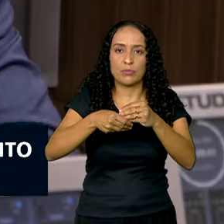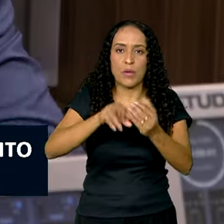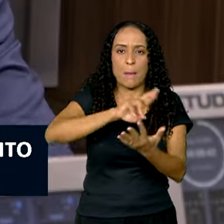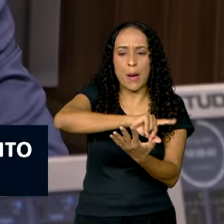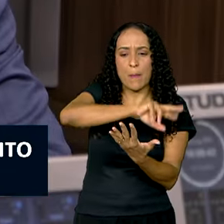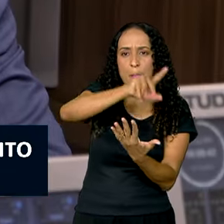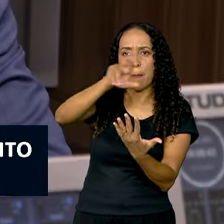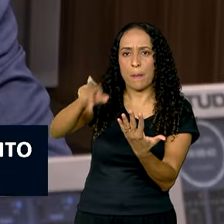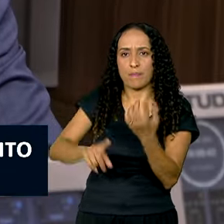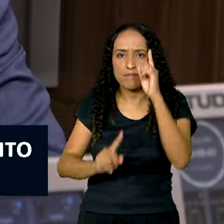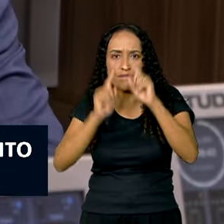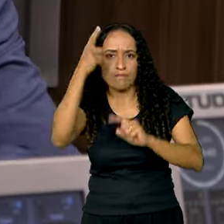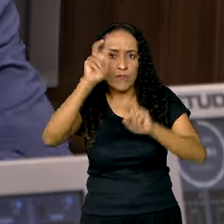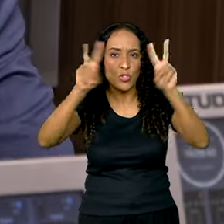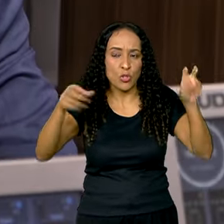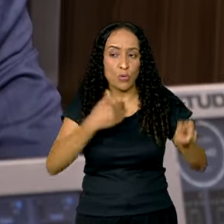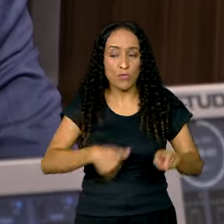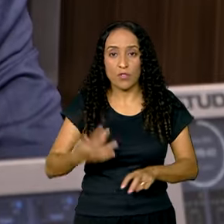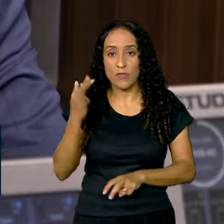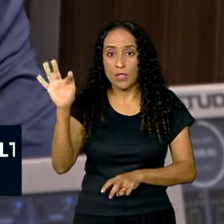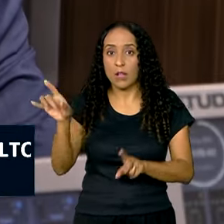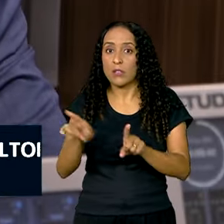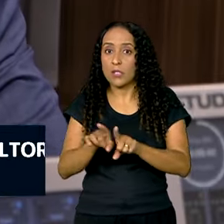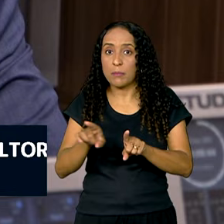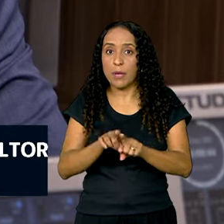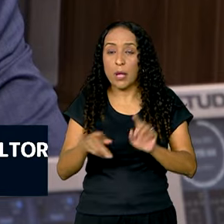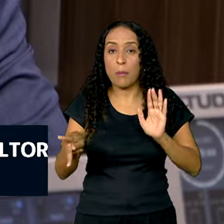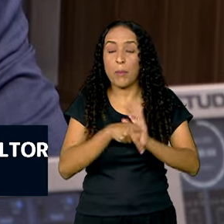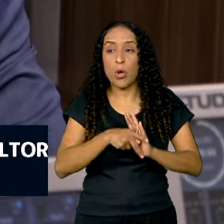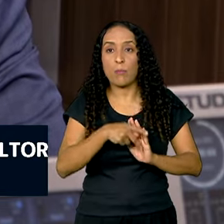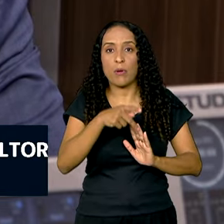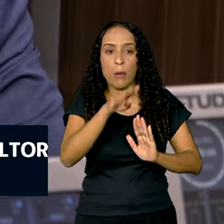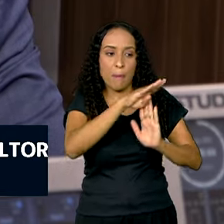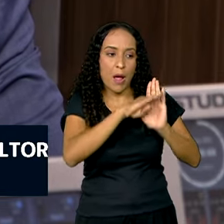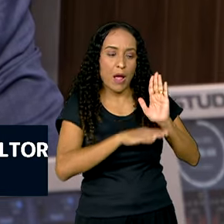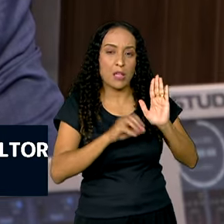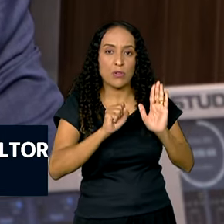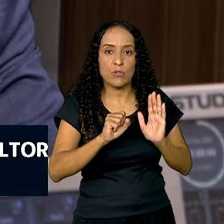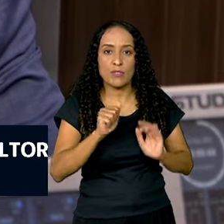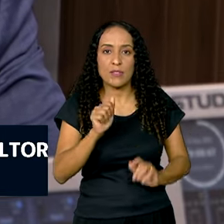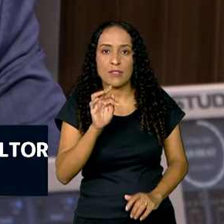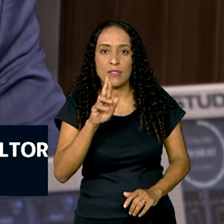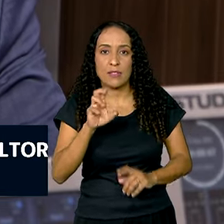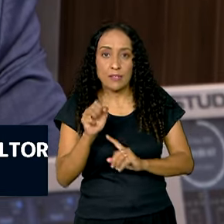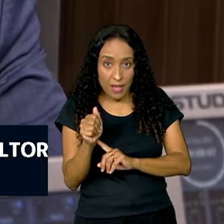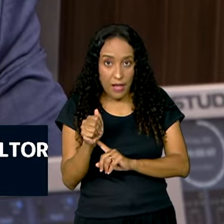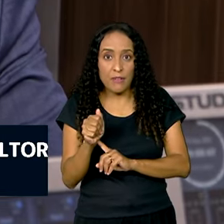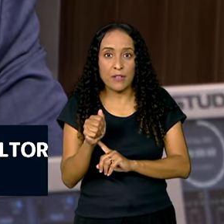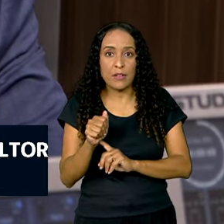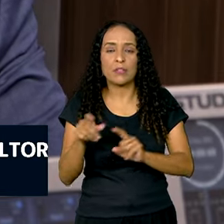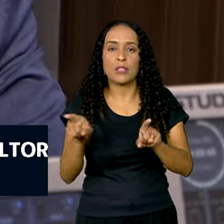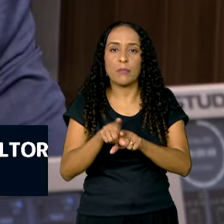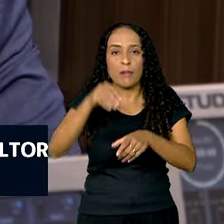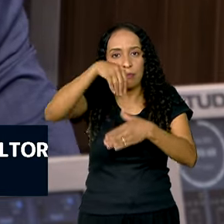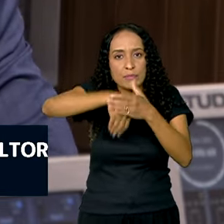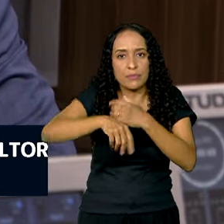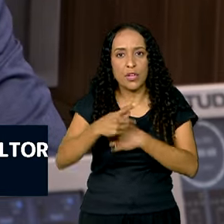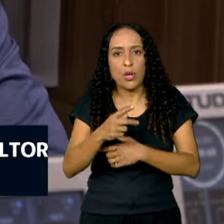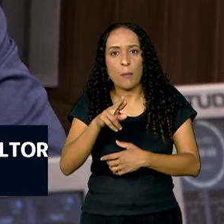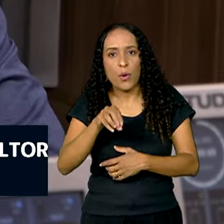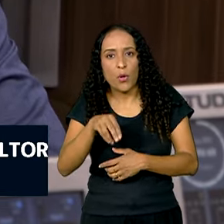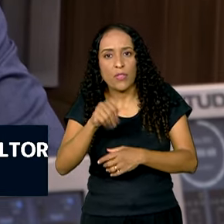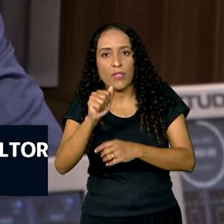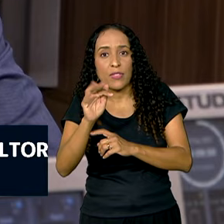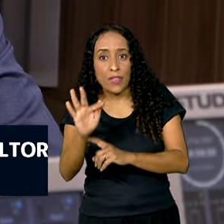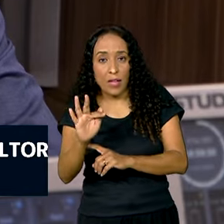iniciativas relacionadas ao governo federal o próprio plano safra né ou seja dentro do plano safra o Pronaf esse programa de Agricultura